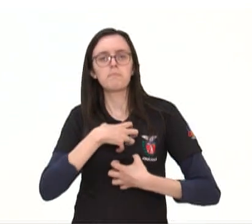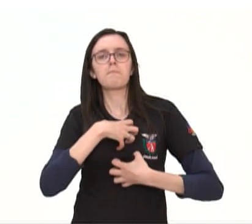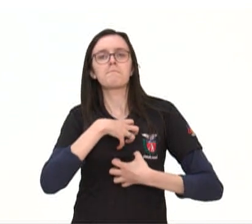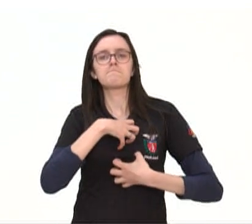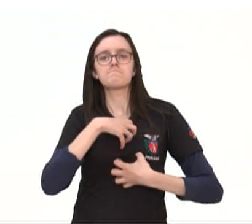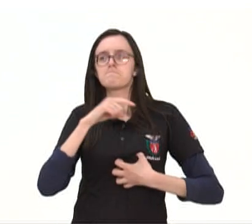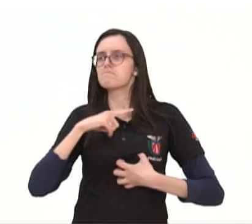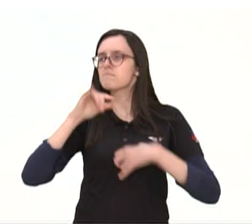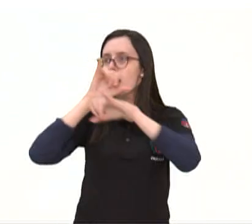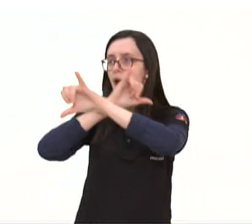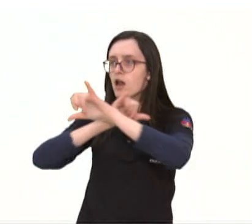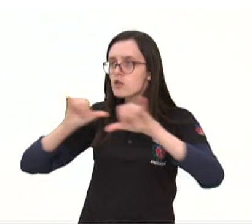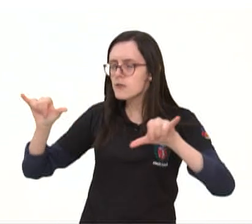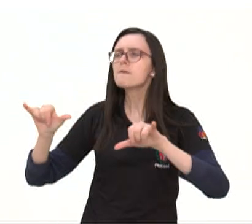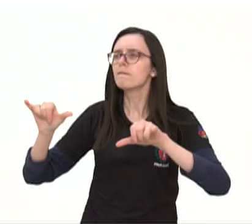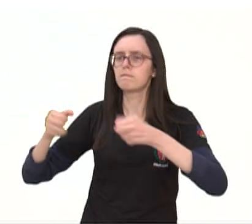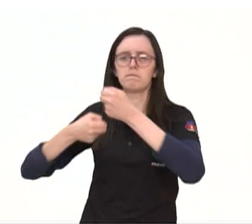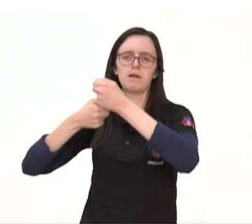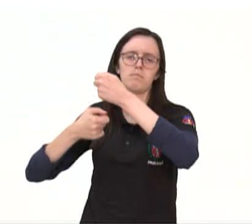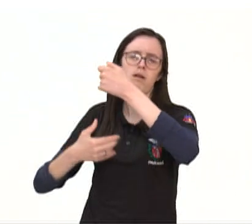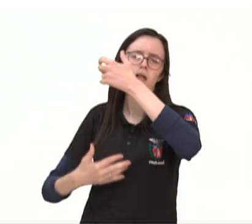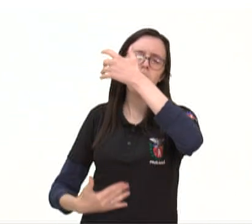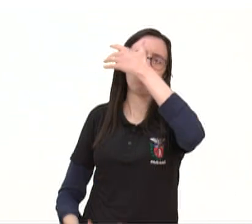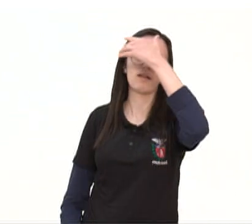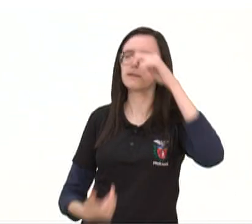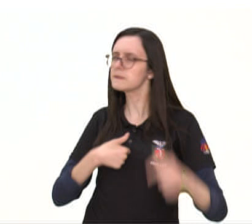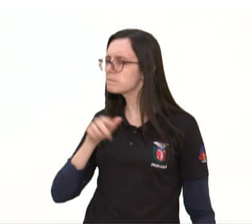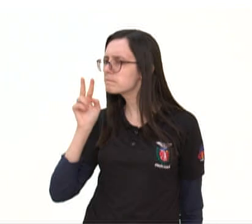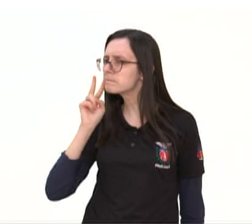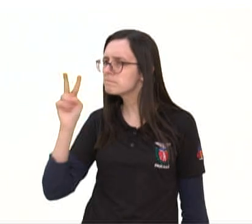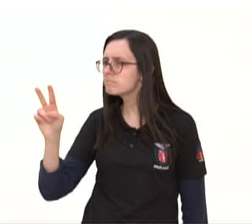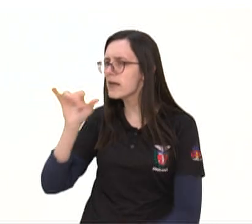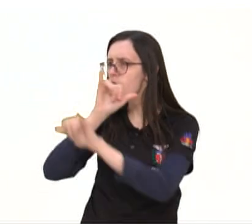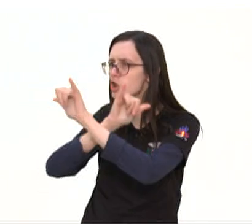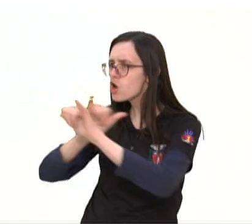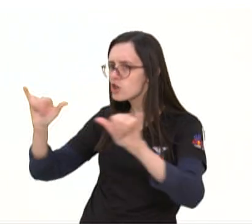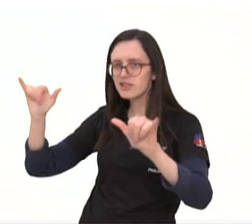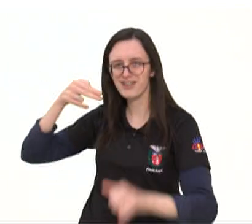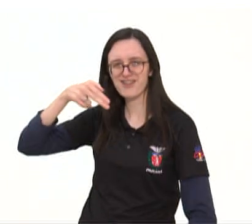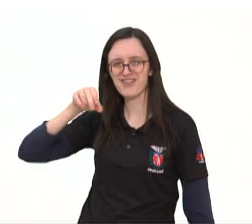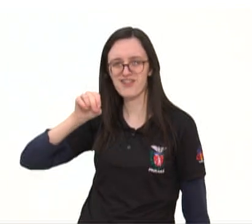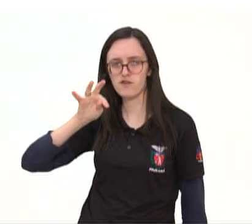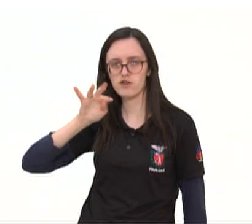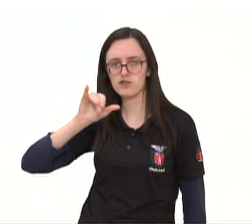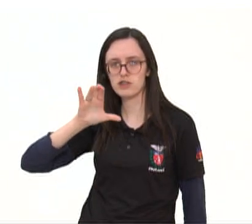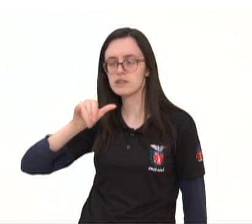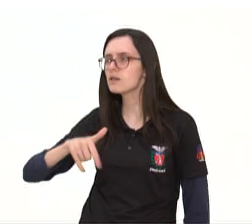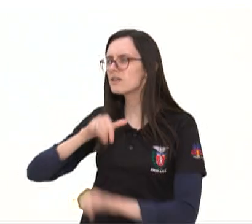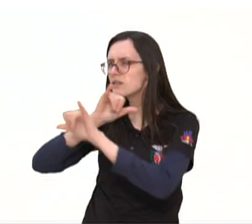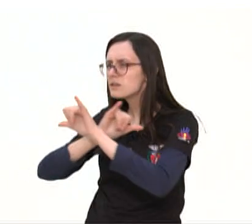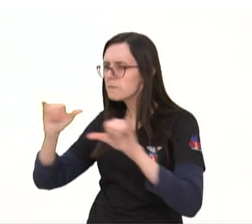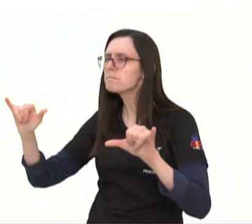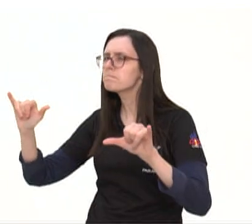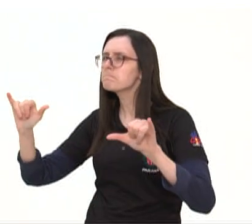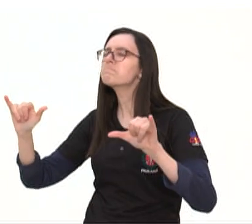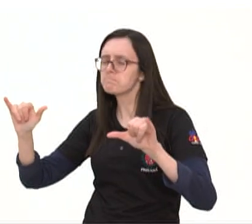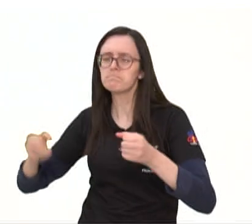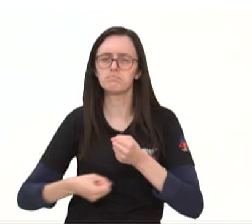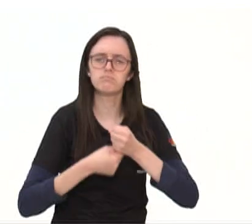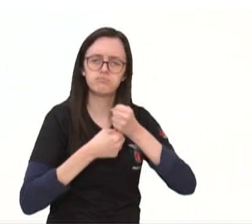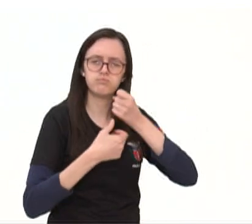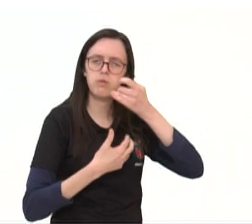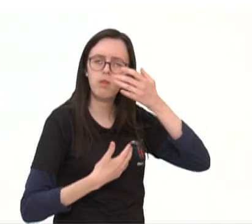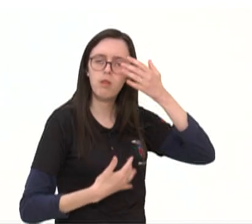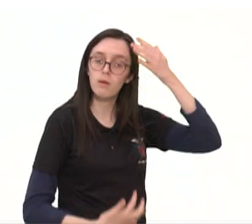uma notícia. A pessoa se inspira em uma notícia para fazer uma crônica jornalística.